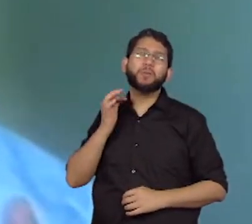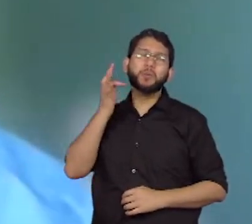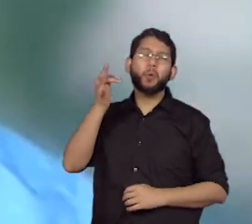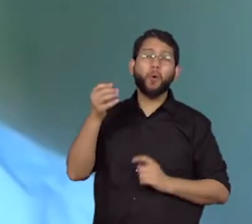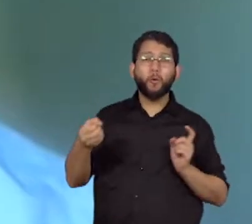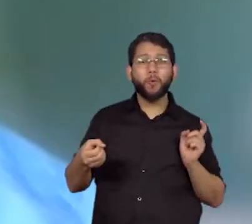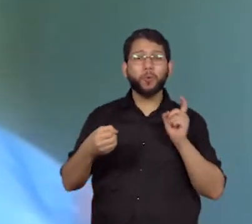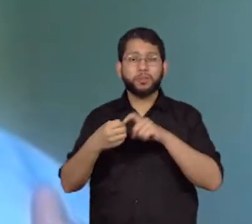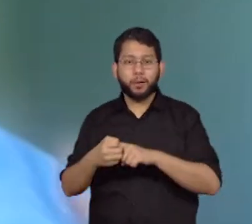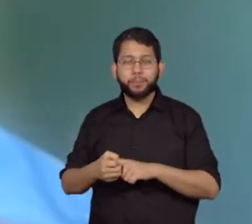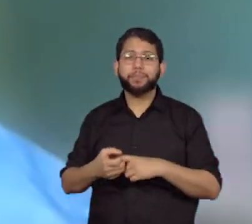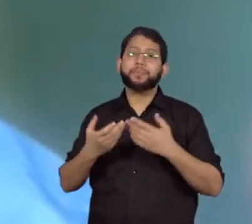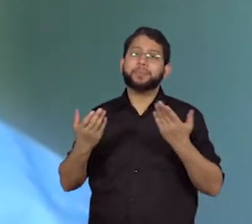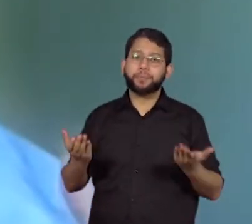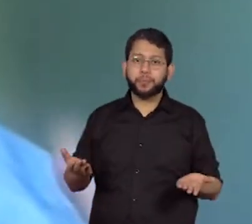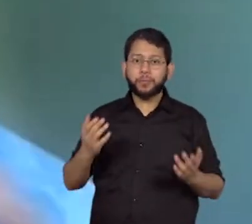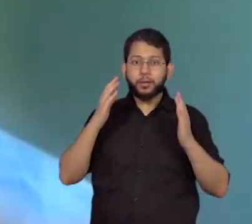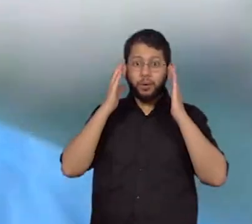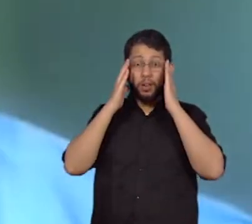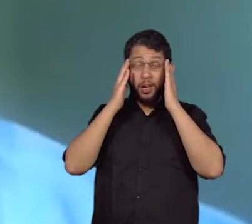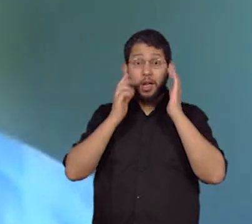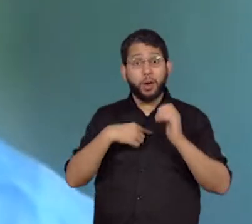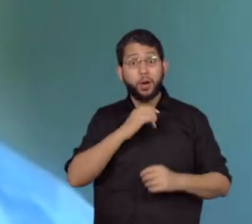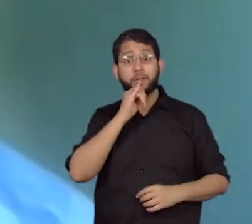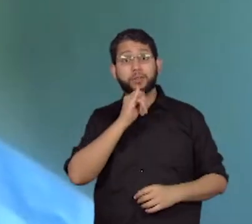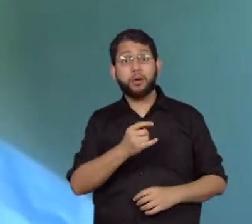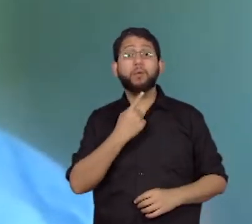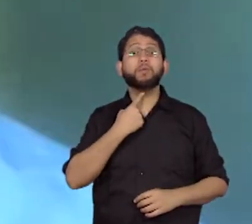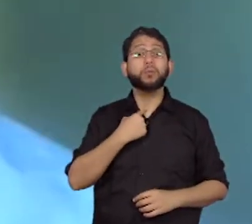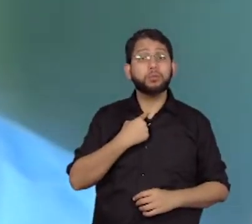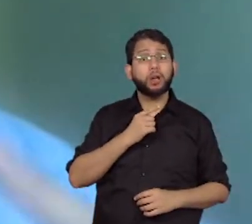gente, Caras, eu tenho um plano de ir para o Canadá, eu quero